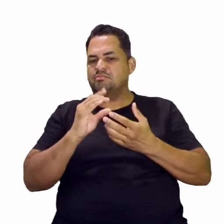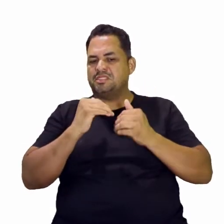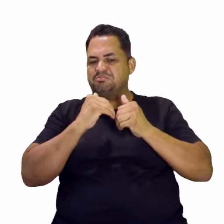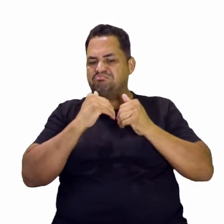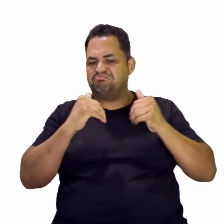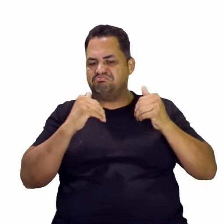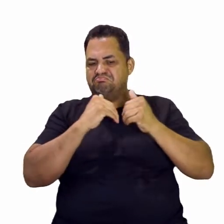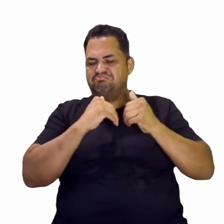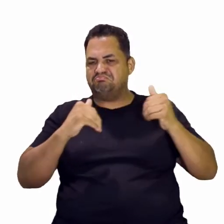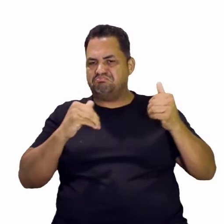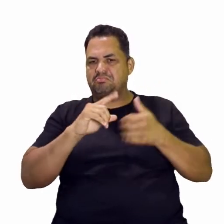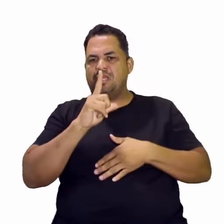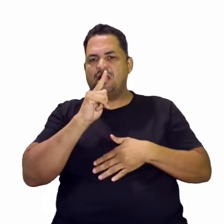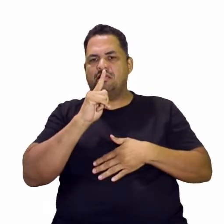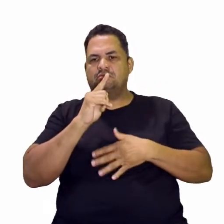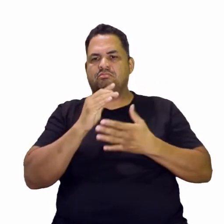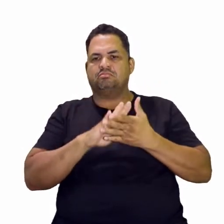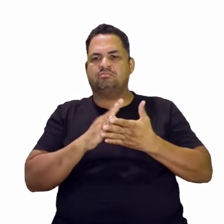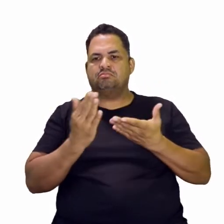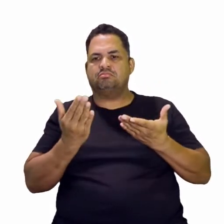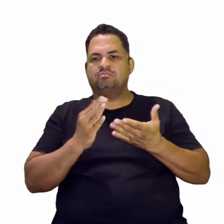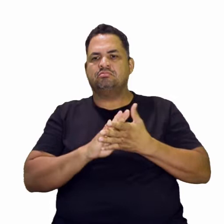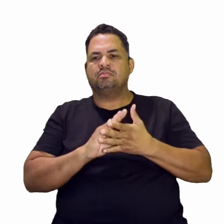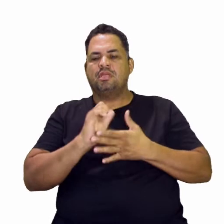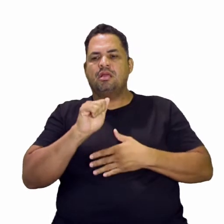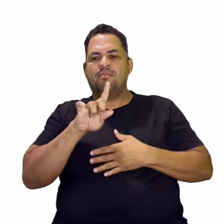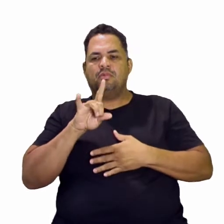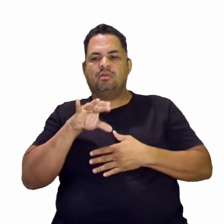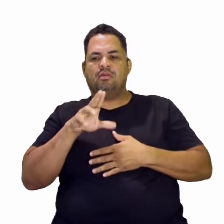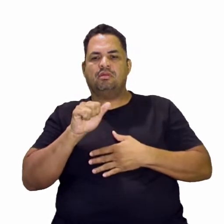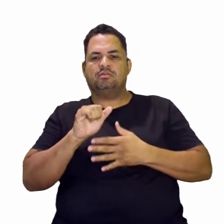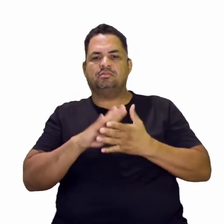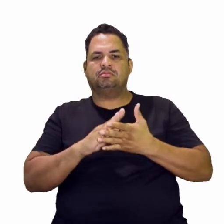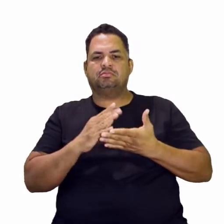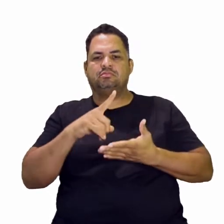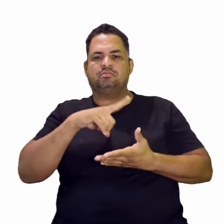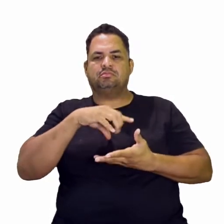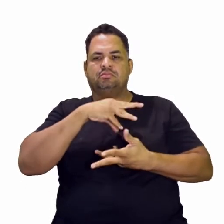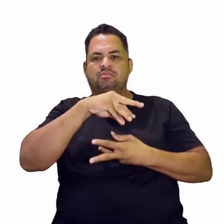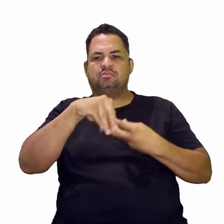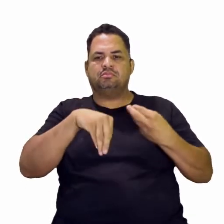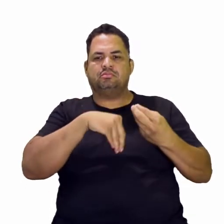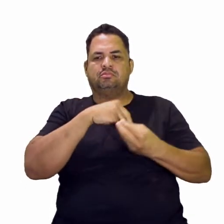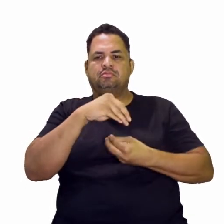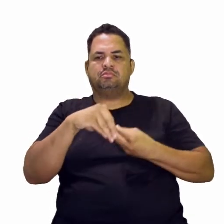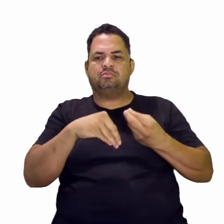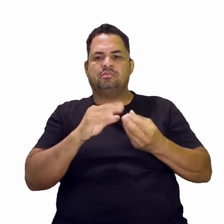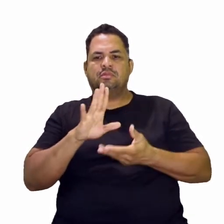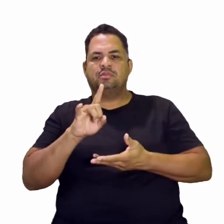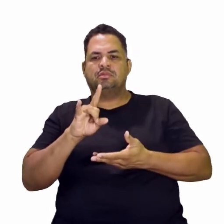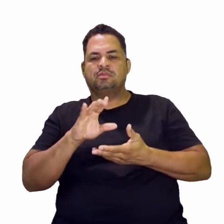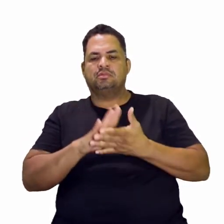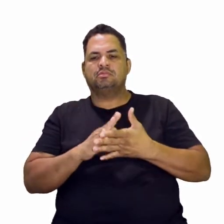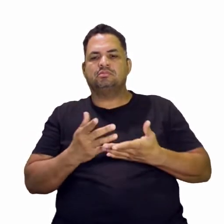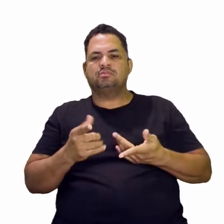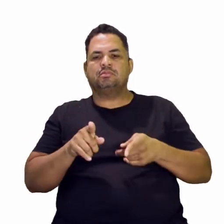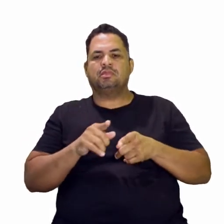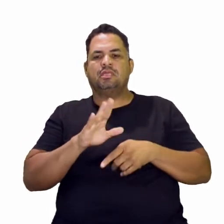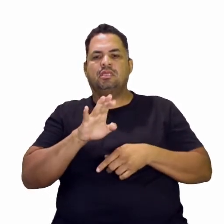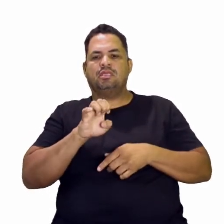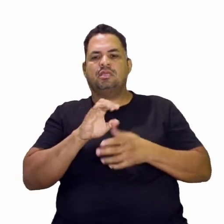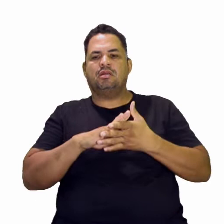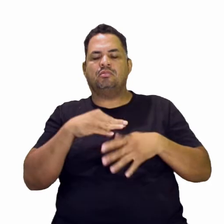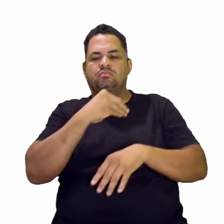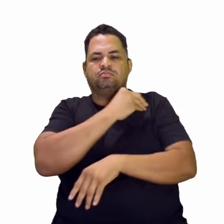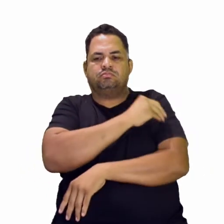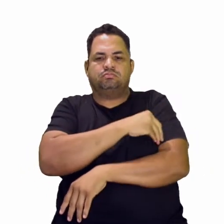água, portanto, apolares, dissolvem-se em solventes orgânicos, como o éter